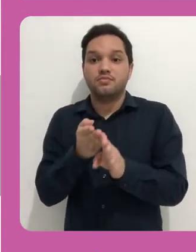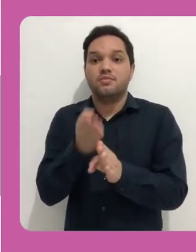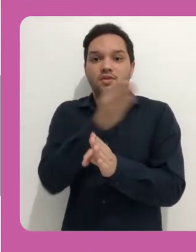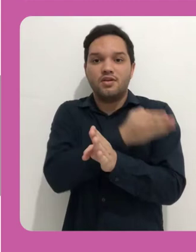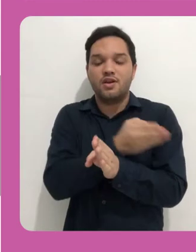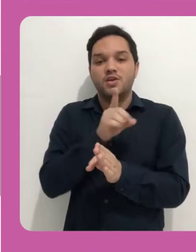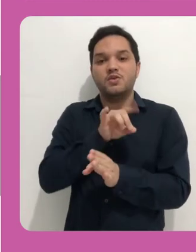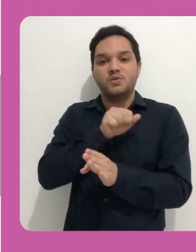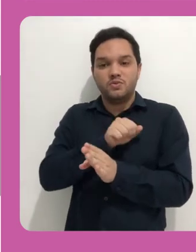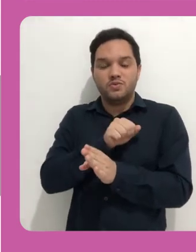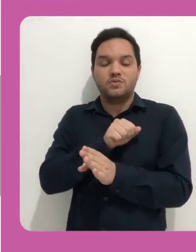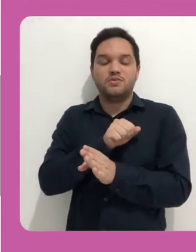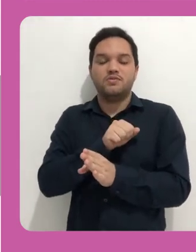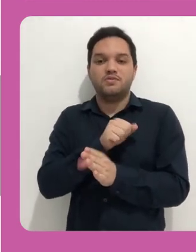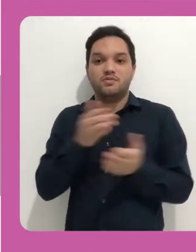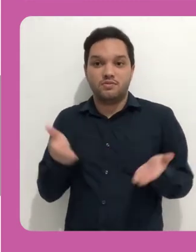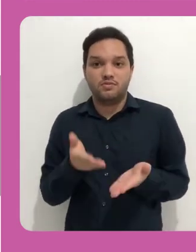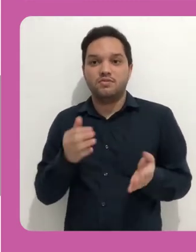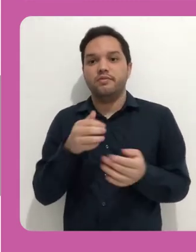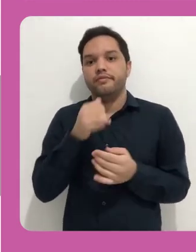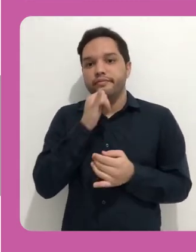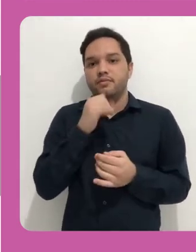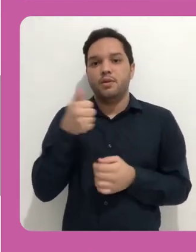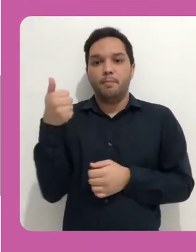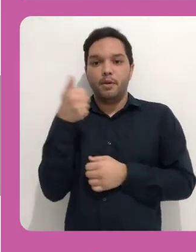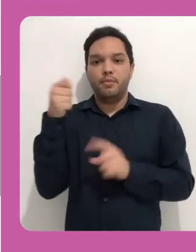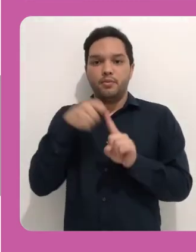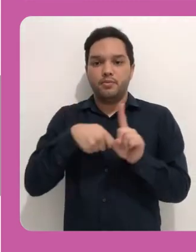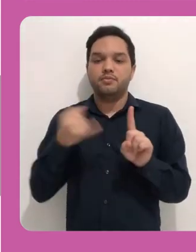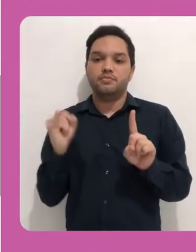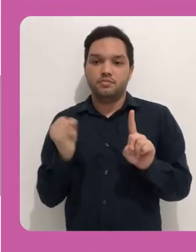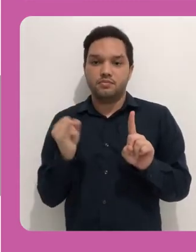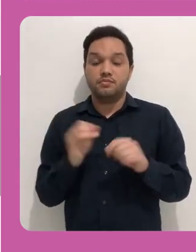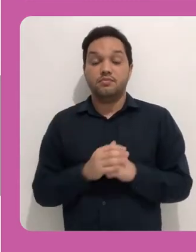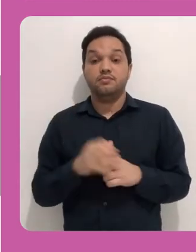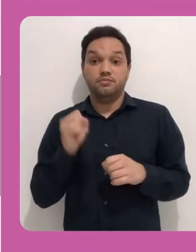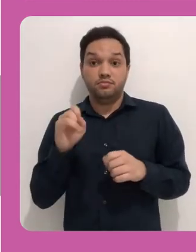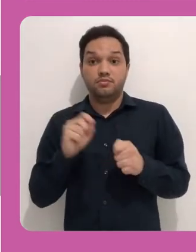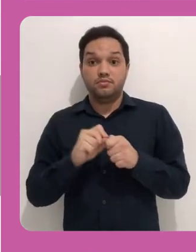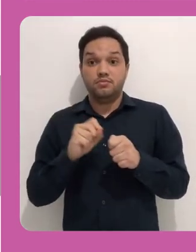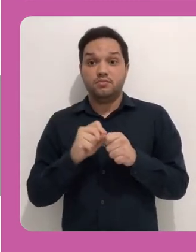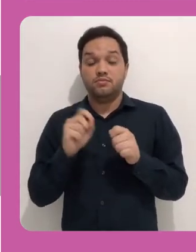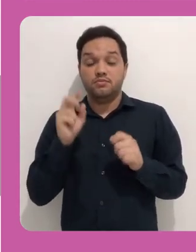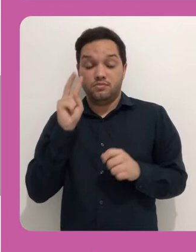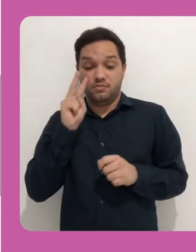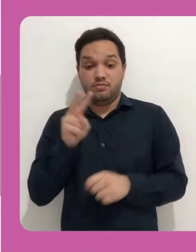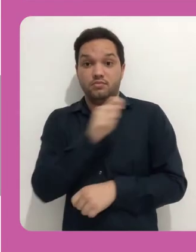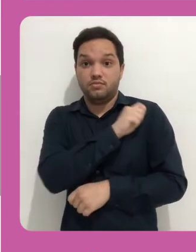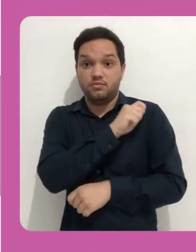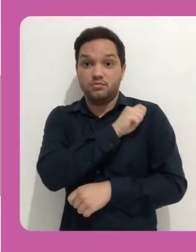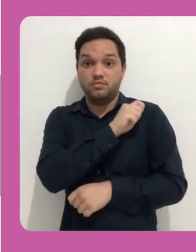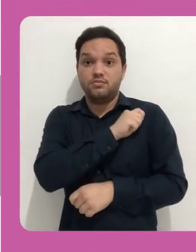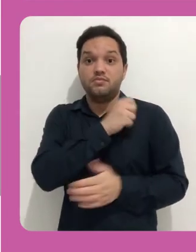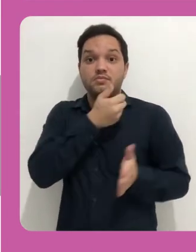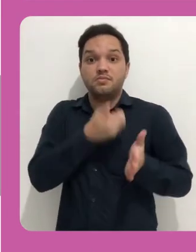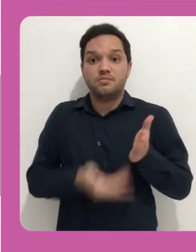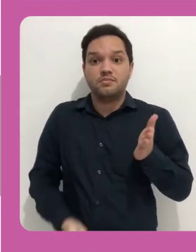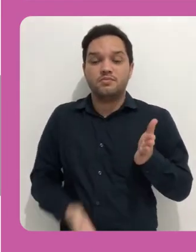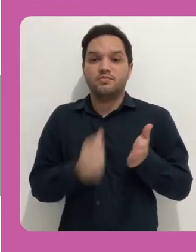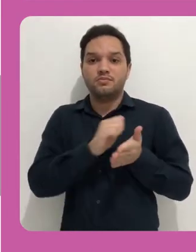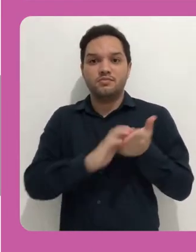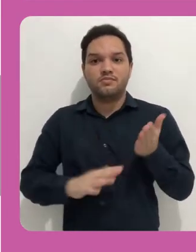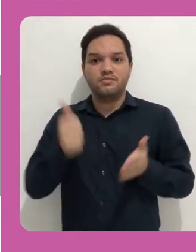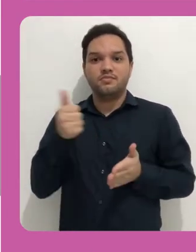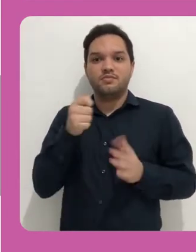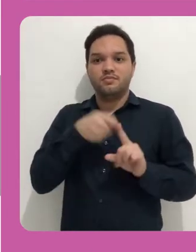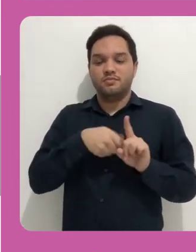você fizer isso, vai aparecer para o aluno que ele perdeu uma atividade no dia 1º de janeiro. Ou o ideal